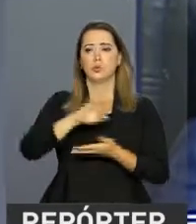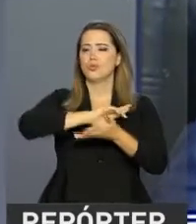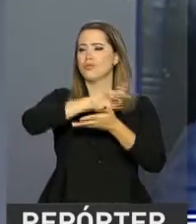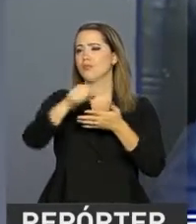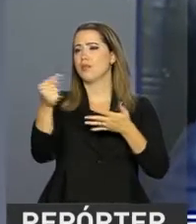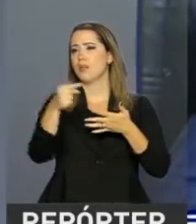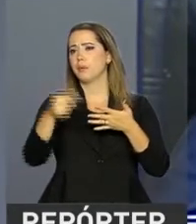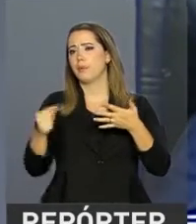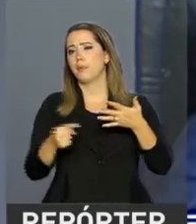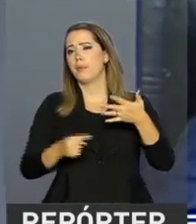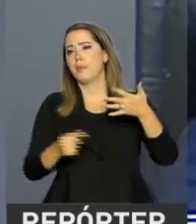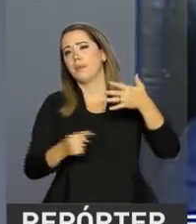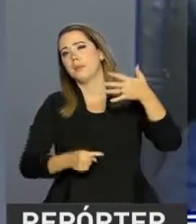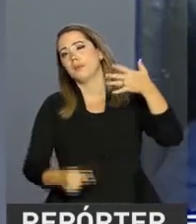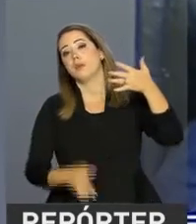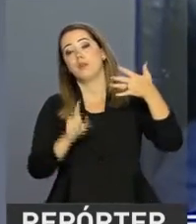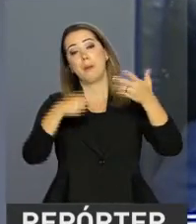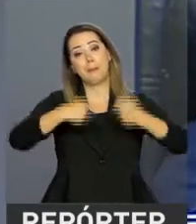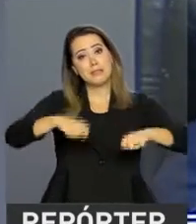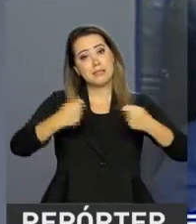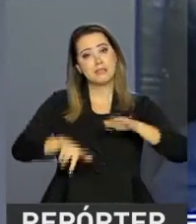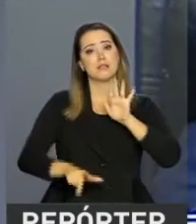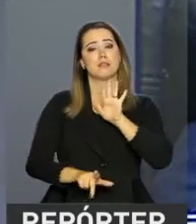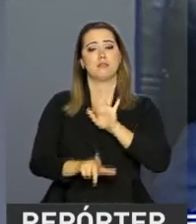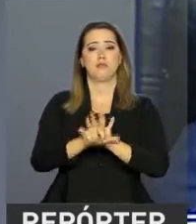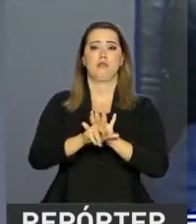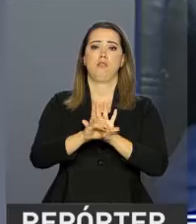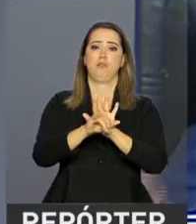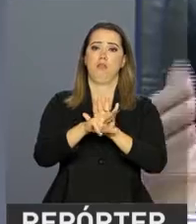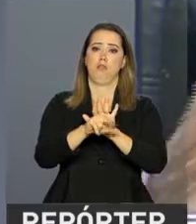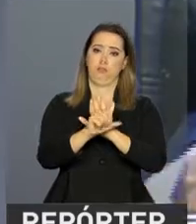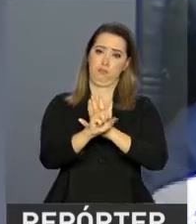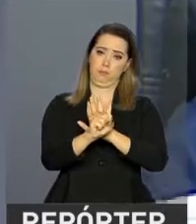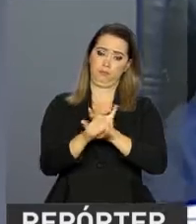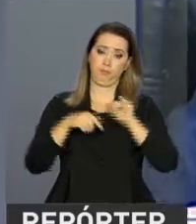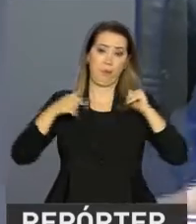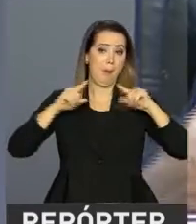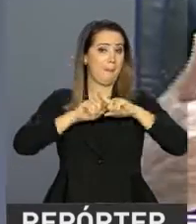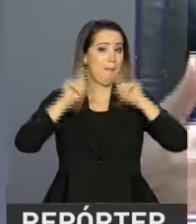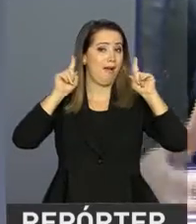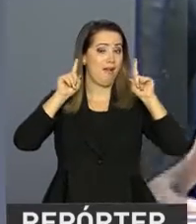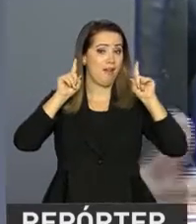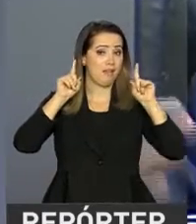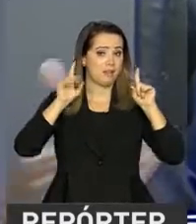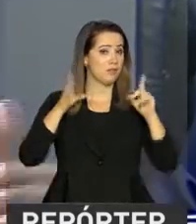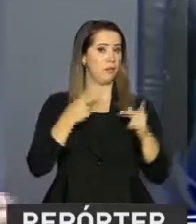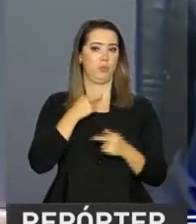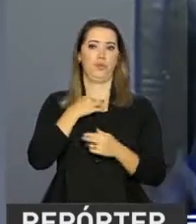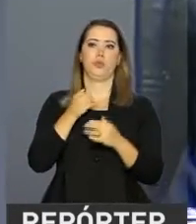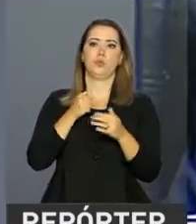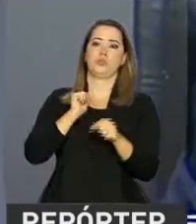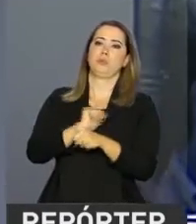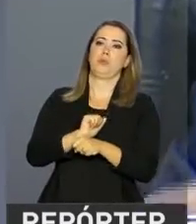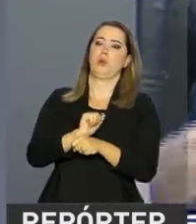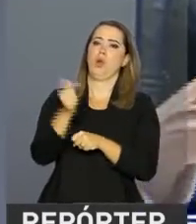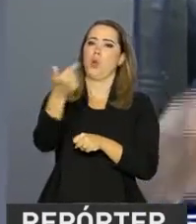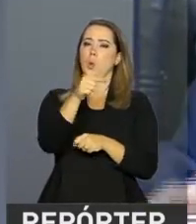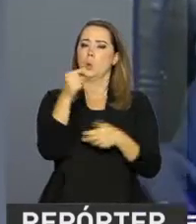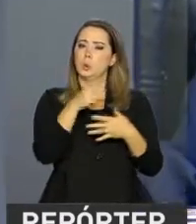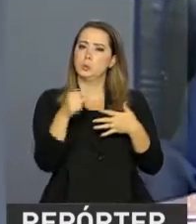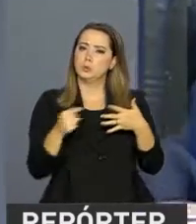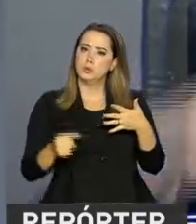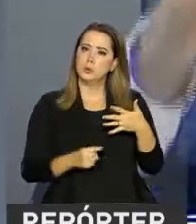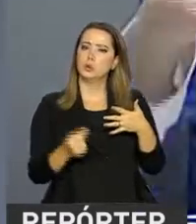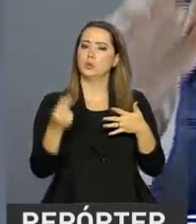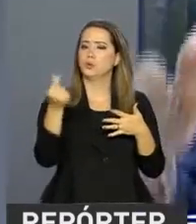absurdo então o foco ea atenção principal e agora isso não existe não impede que outras questões como nacional com remuneração